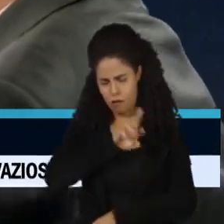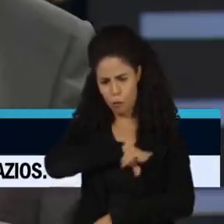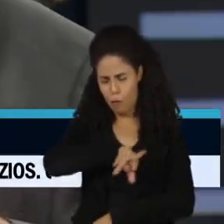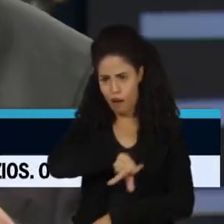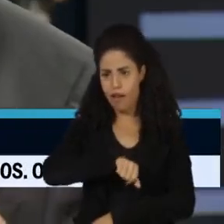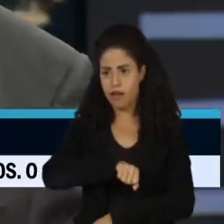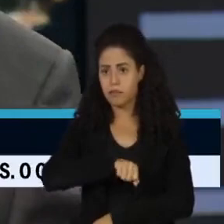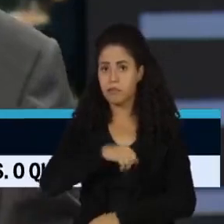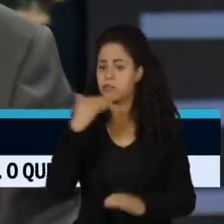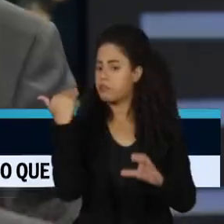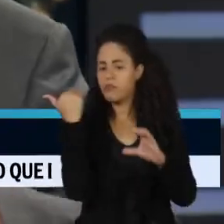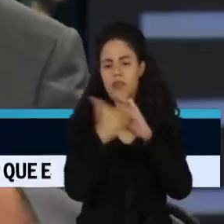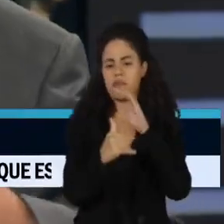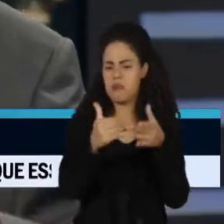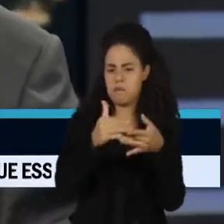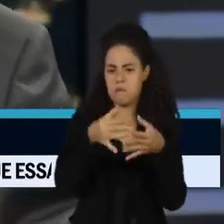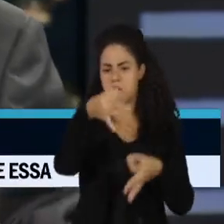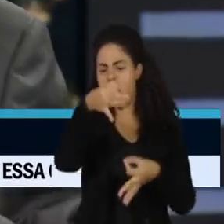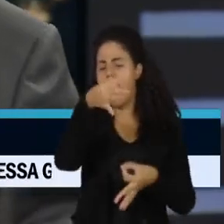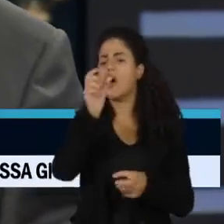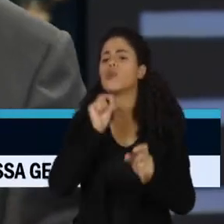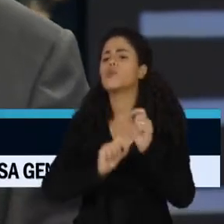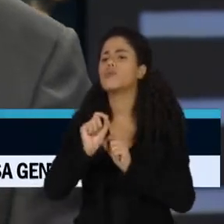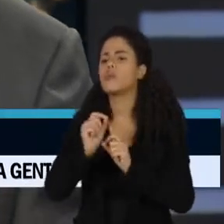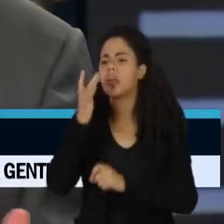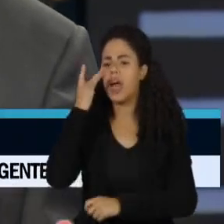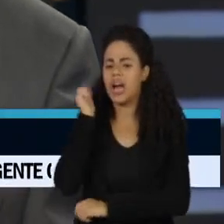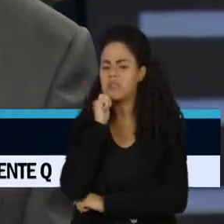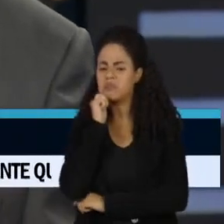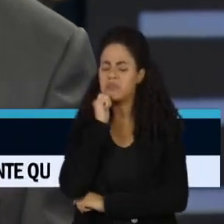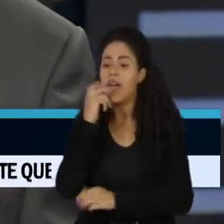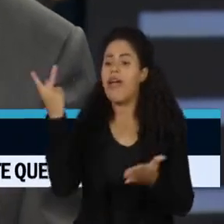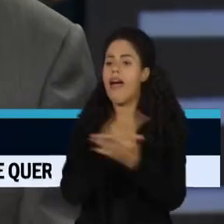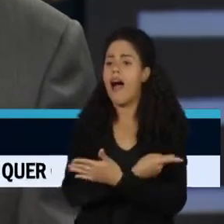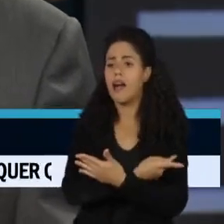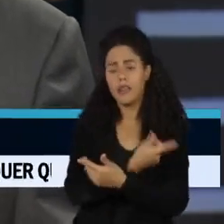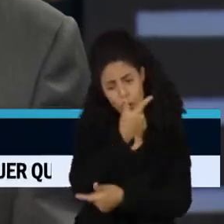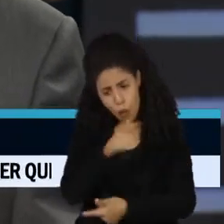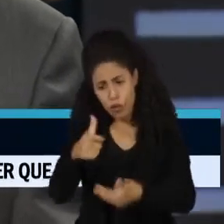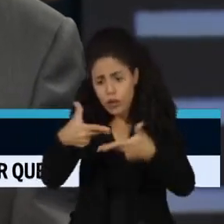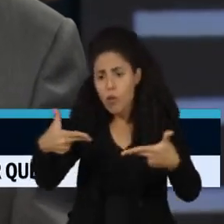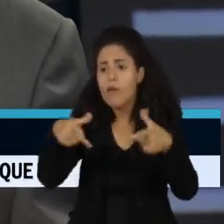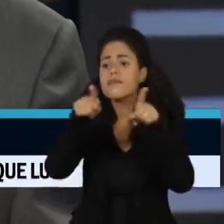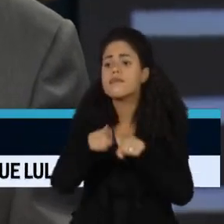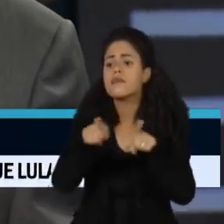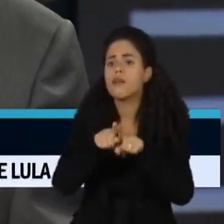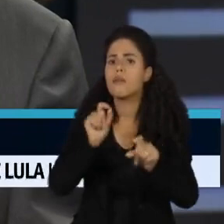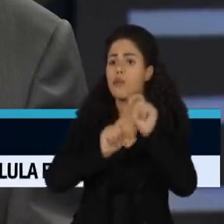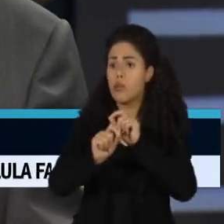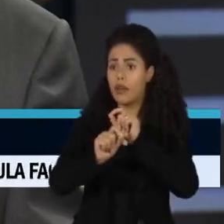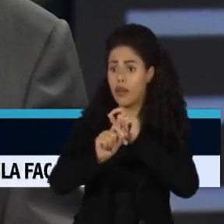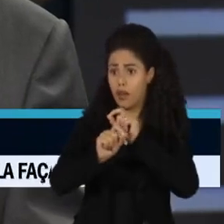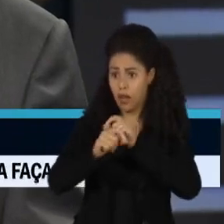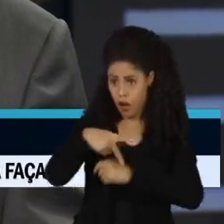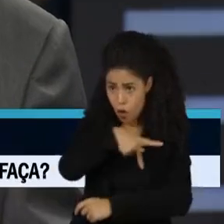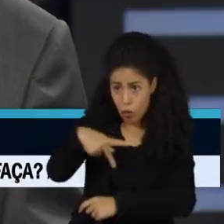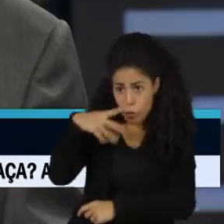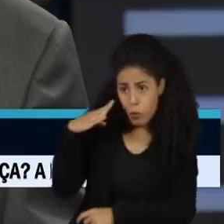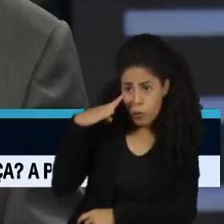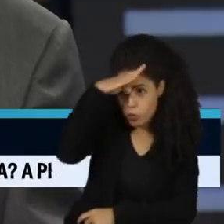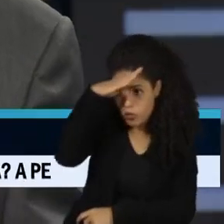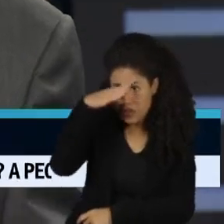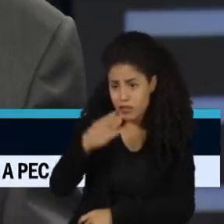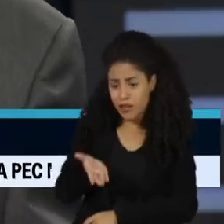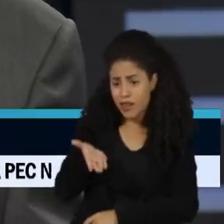uma mensagem um tanto né um tanto Tube e a outra coisa é o seguinte o bolsonaro é